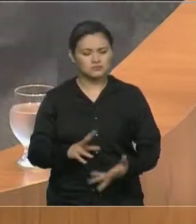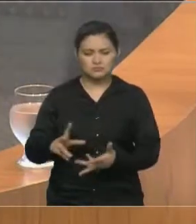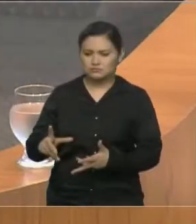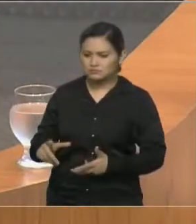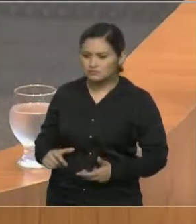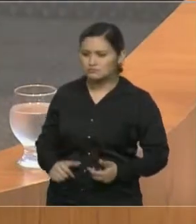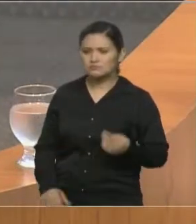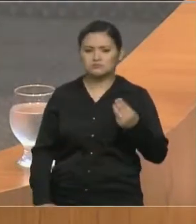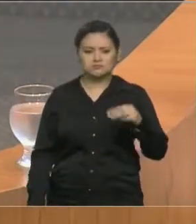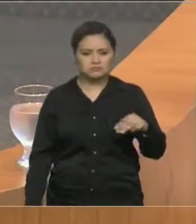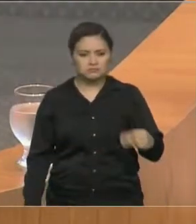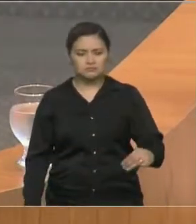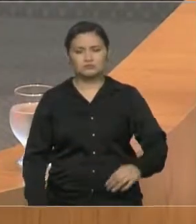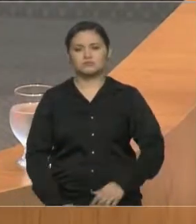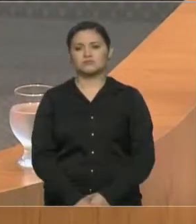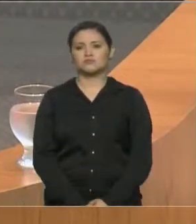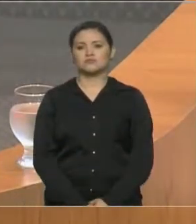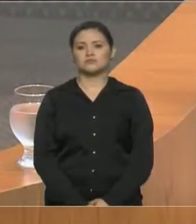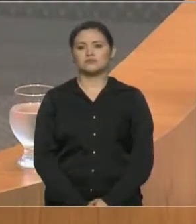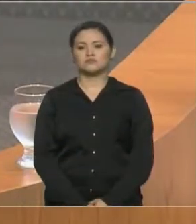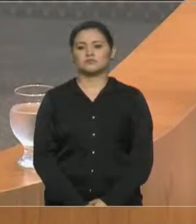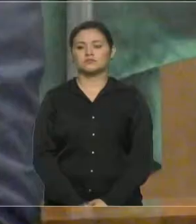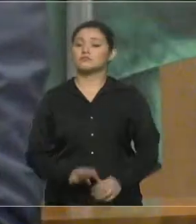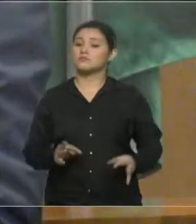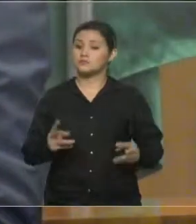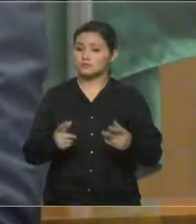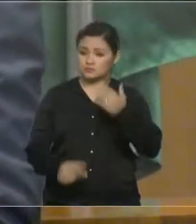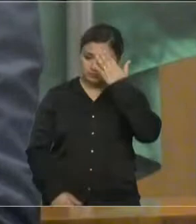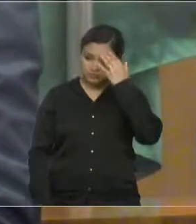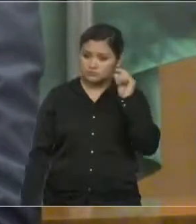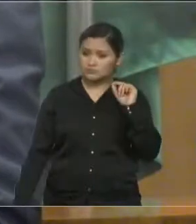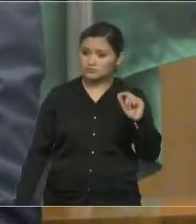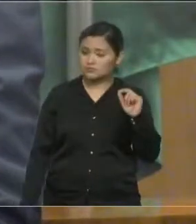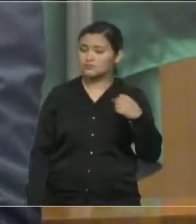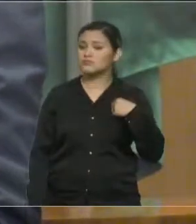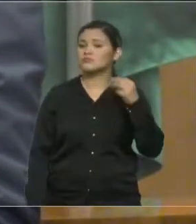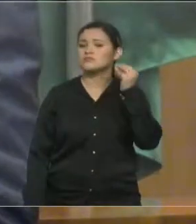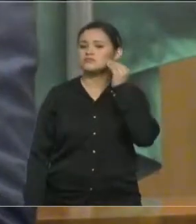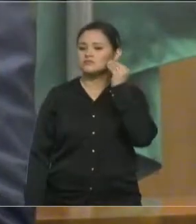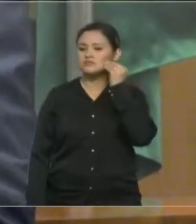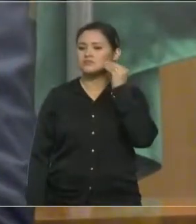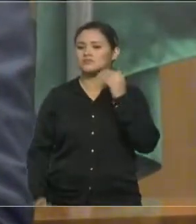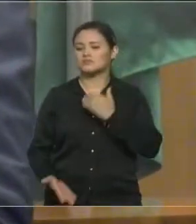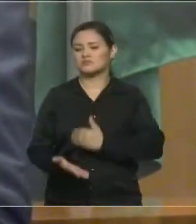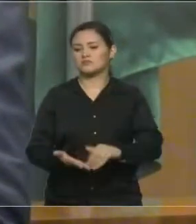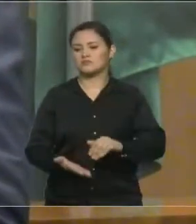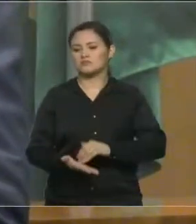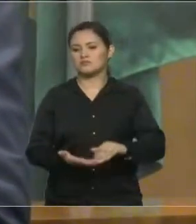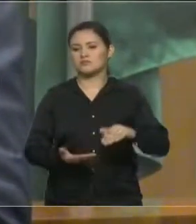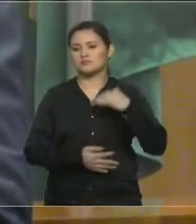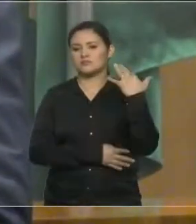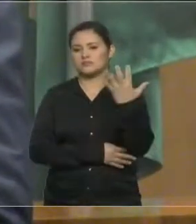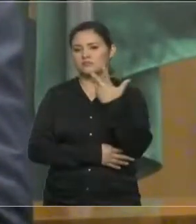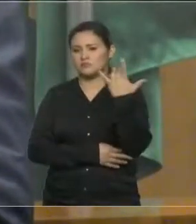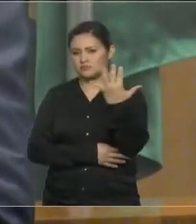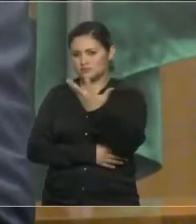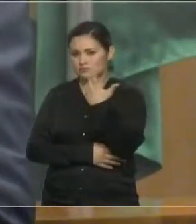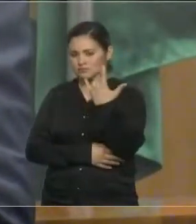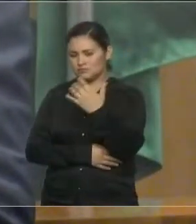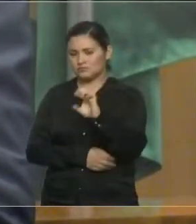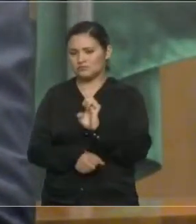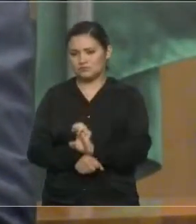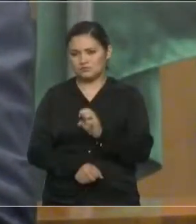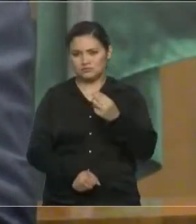Maranhão. É de conhecimento de todos que eu tive a grata experiência de ser secretário de Meio Ambiente do Estado do Maranhão,